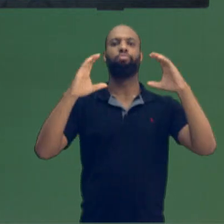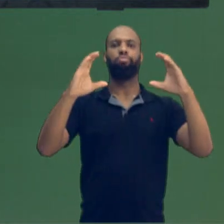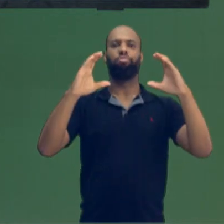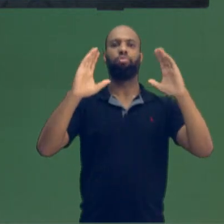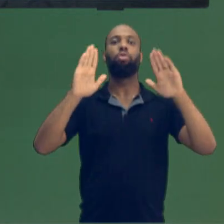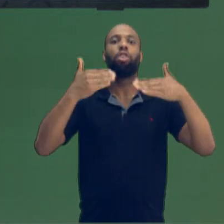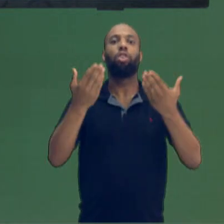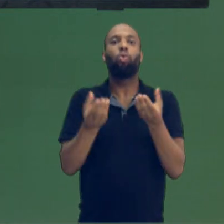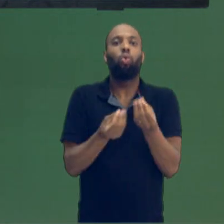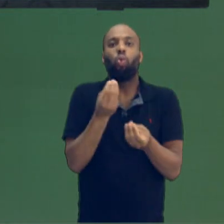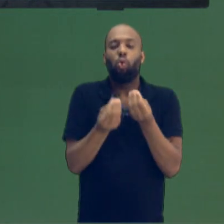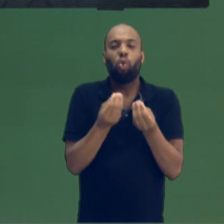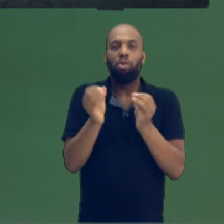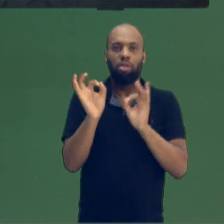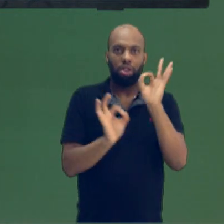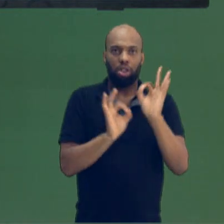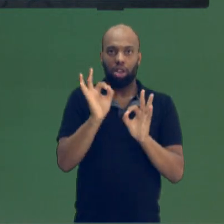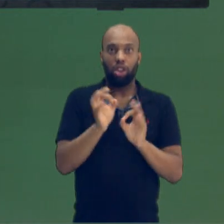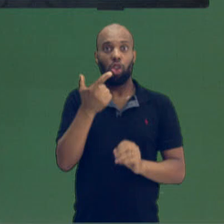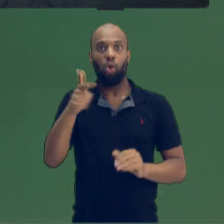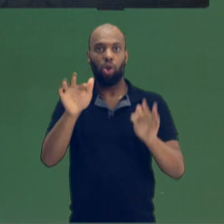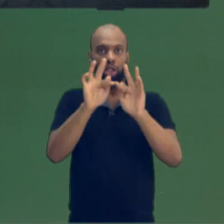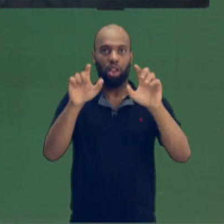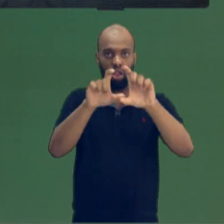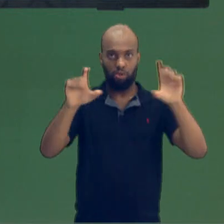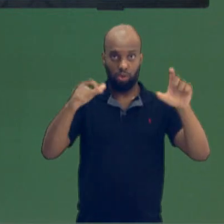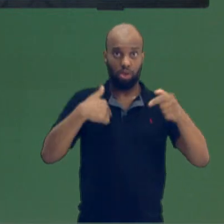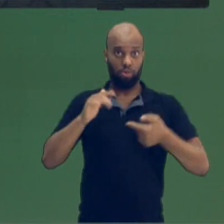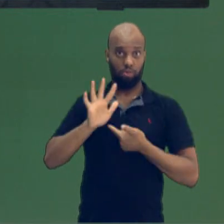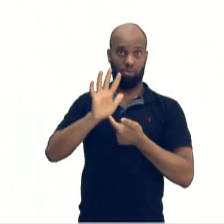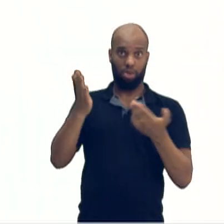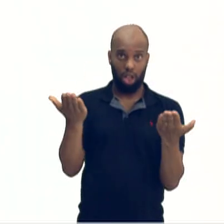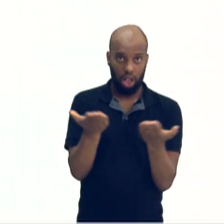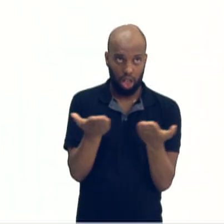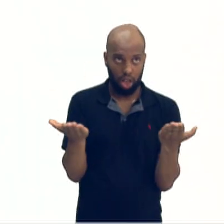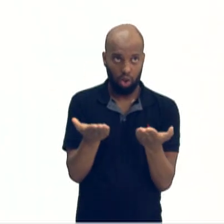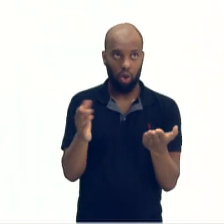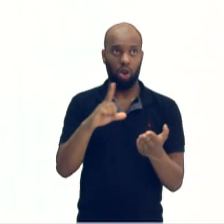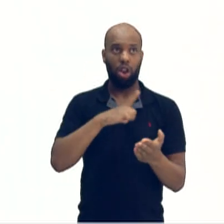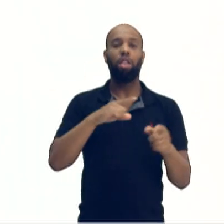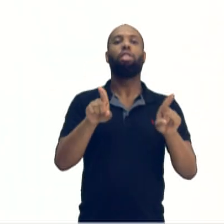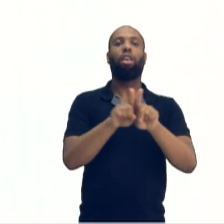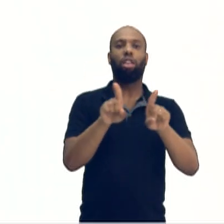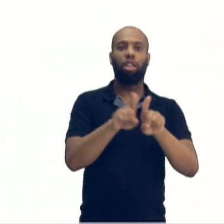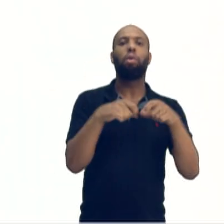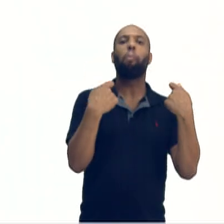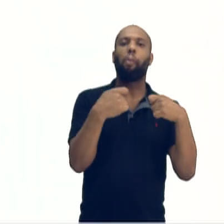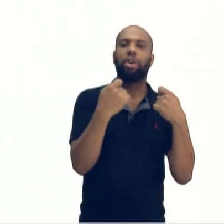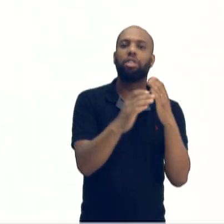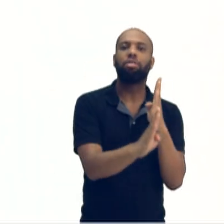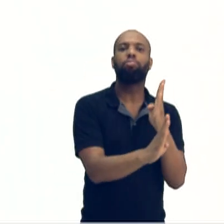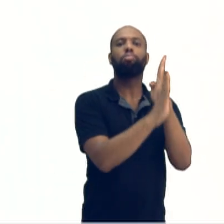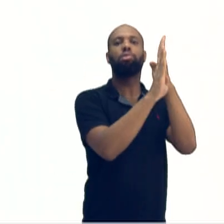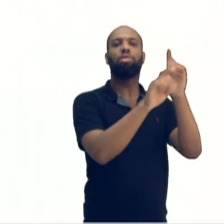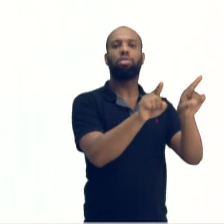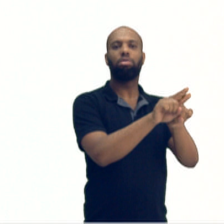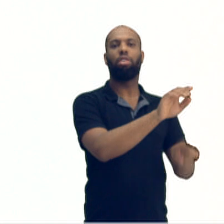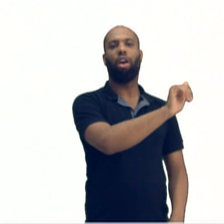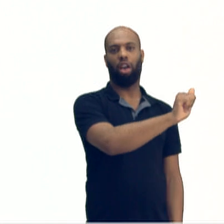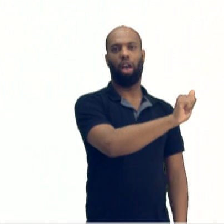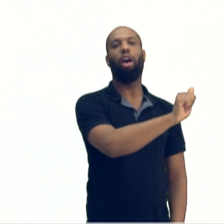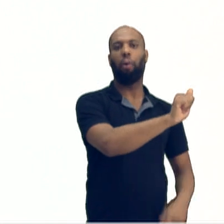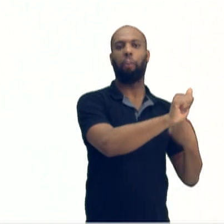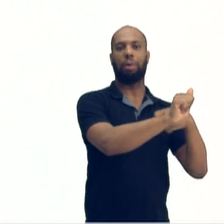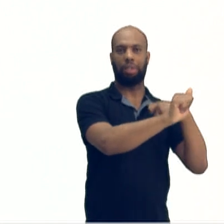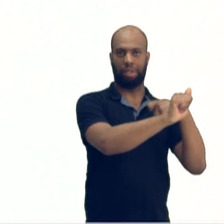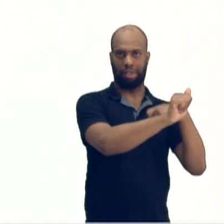montar? É uma outra formulazinha que eu estou apresentando para vocês, tá? Aonde a gente também vai achar o termo a aqui,